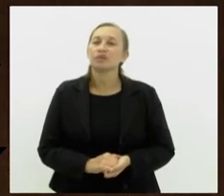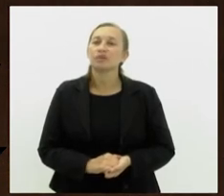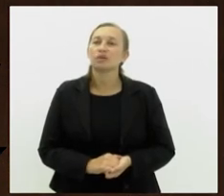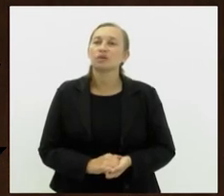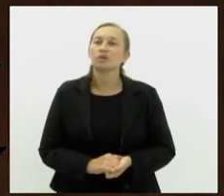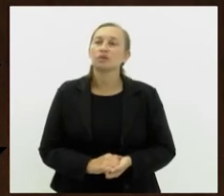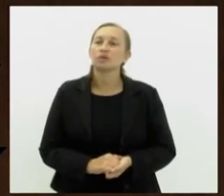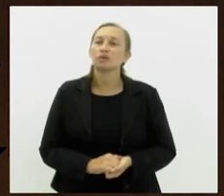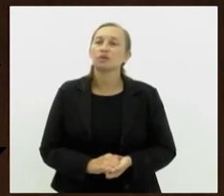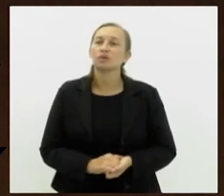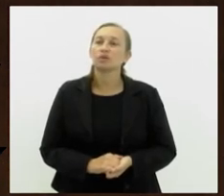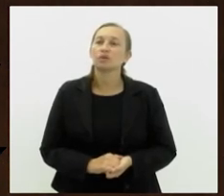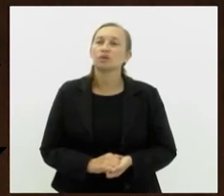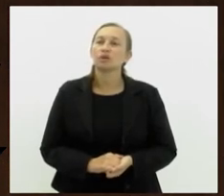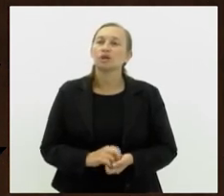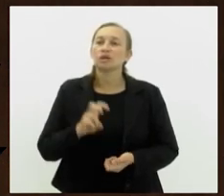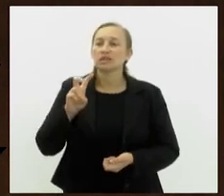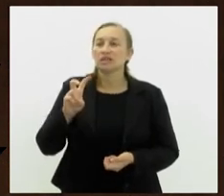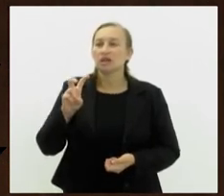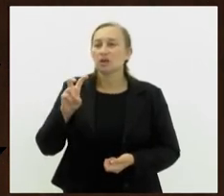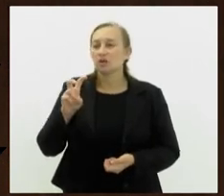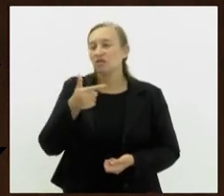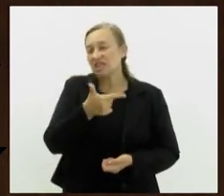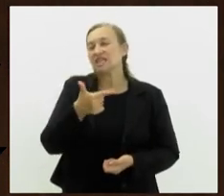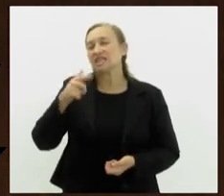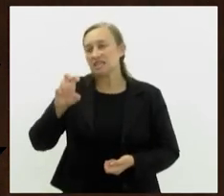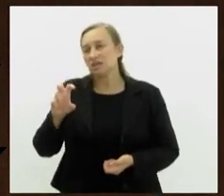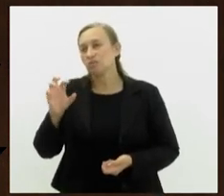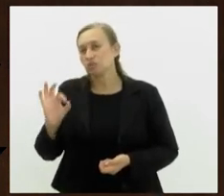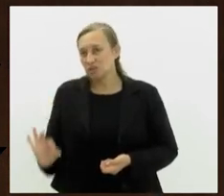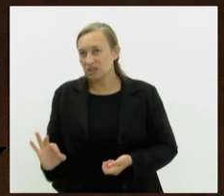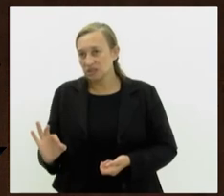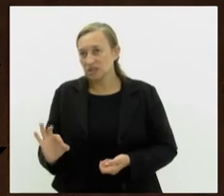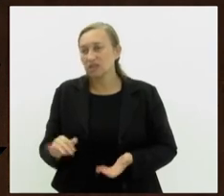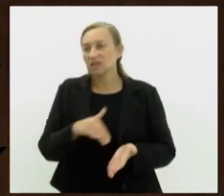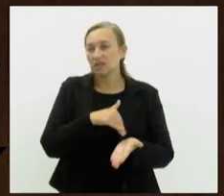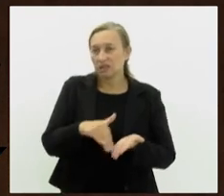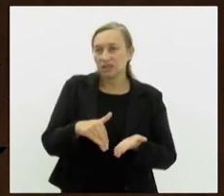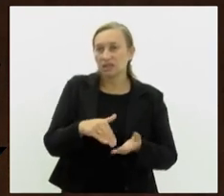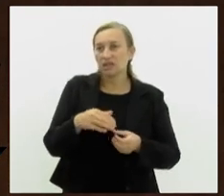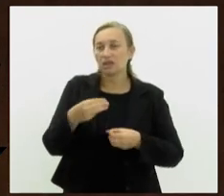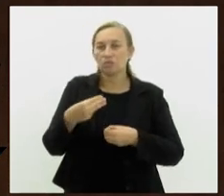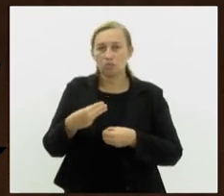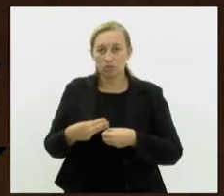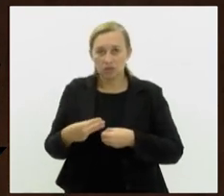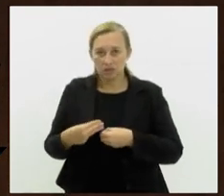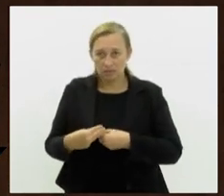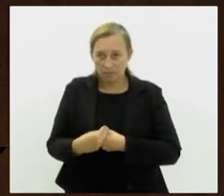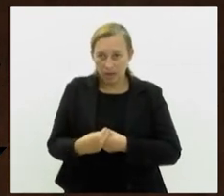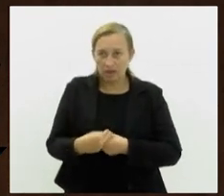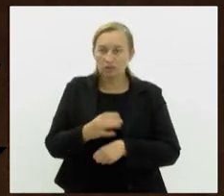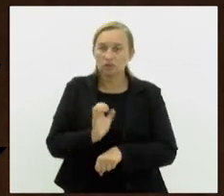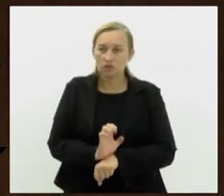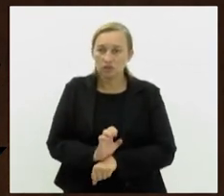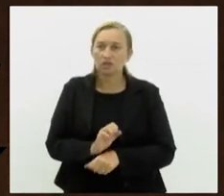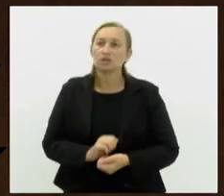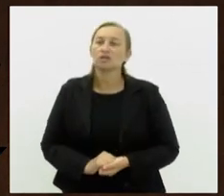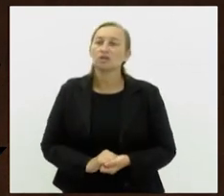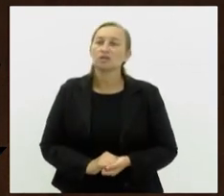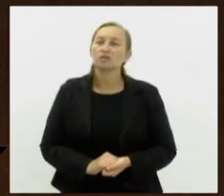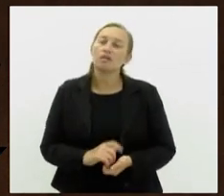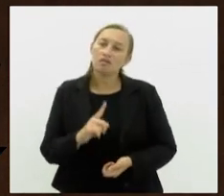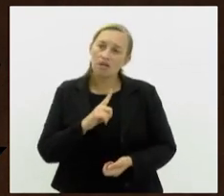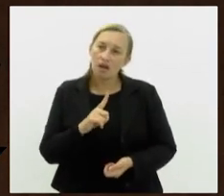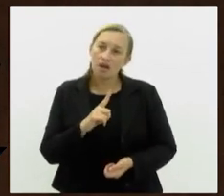apenas 50%, 25% das secretarias municipais do nosso Estado